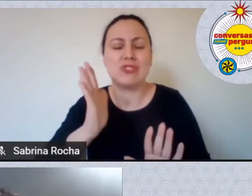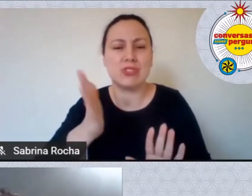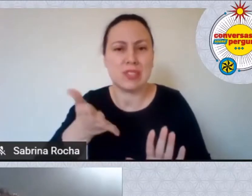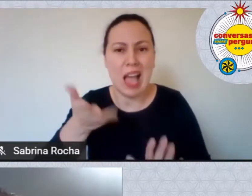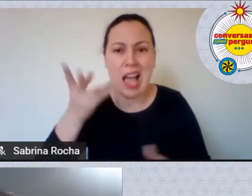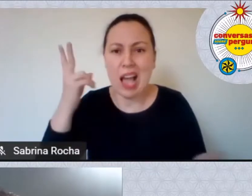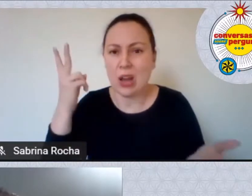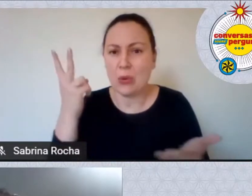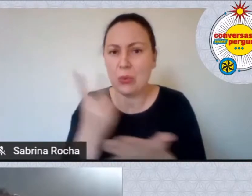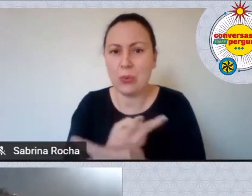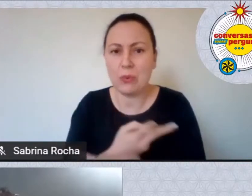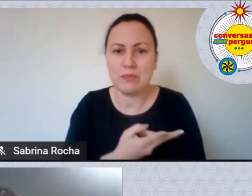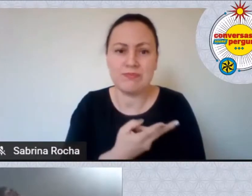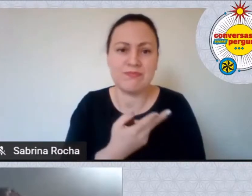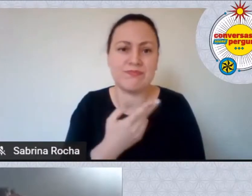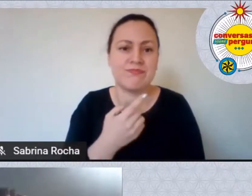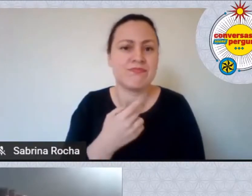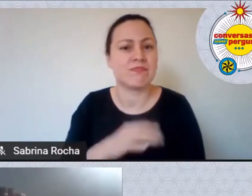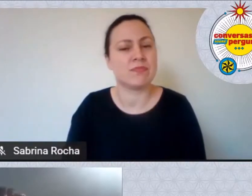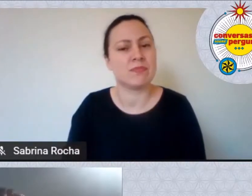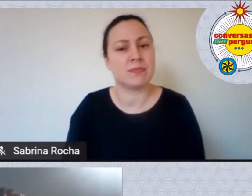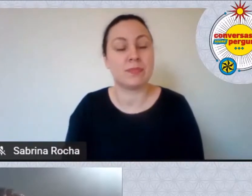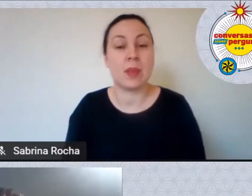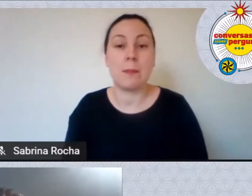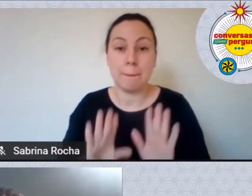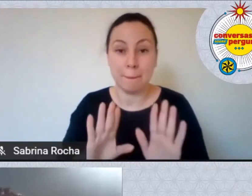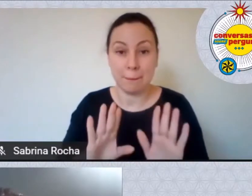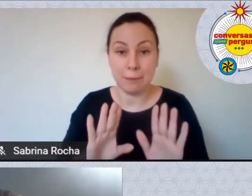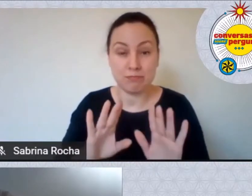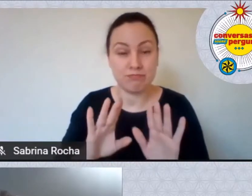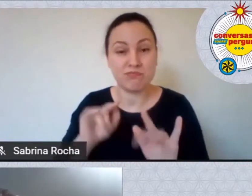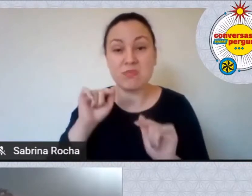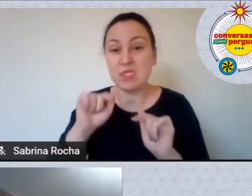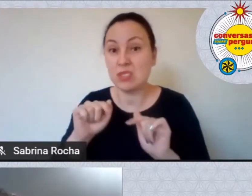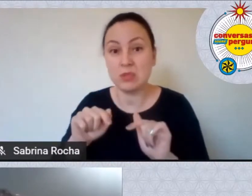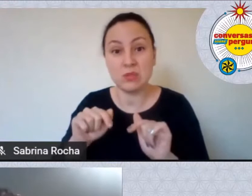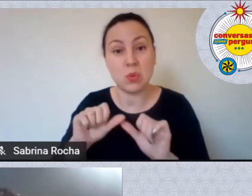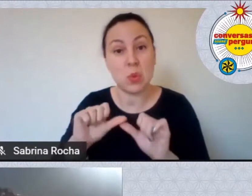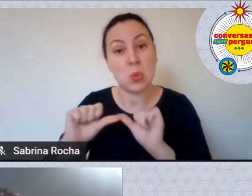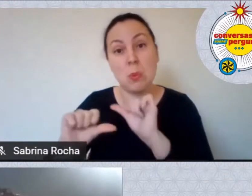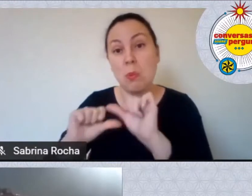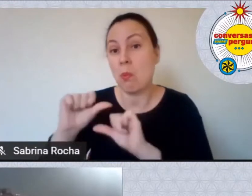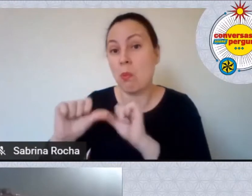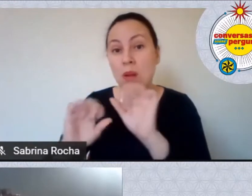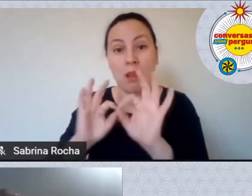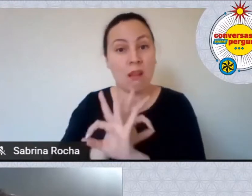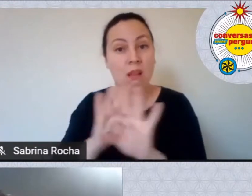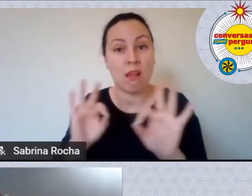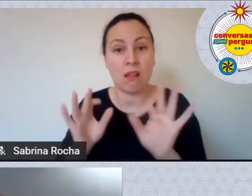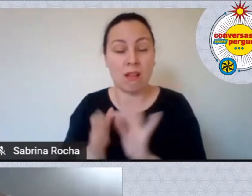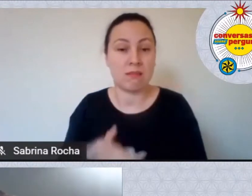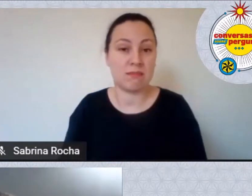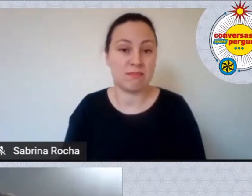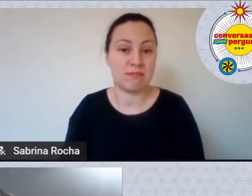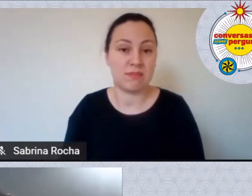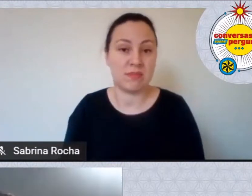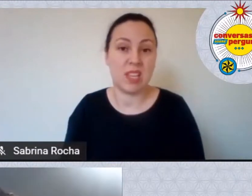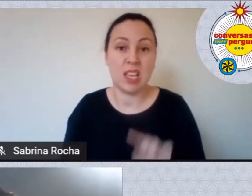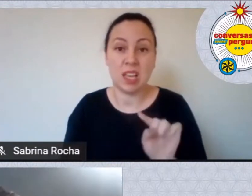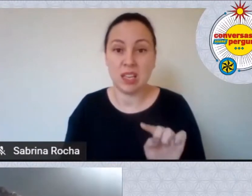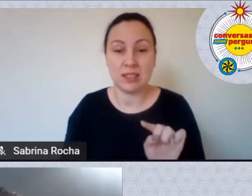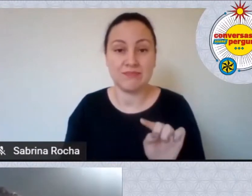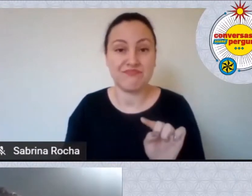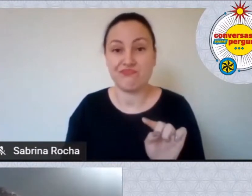uma lógica pouco transformativa. Né? Uhum. Quem se culpa, quem sai por aí culpando os outros, no fundo não está